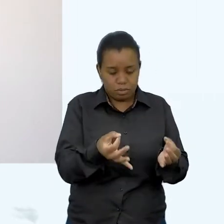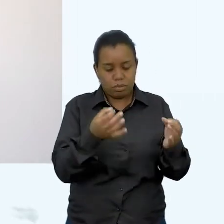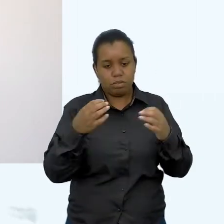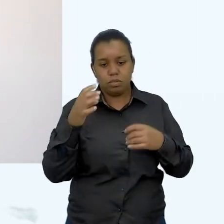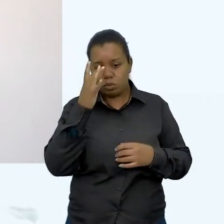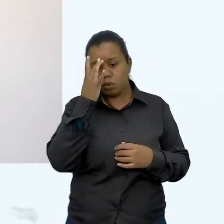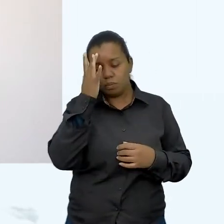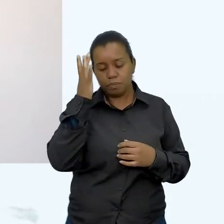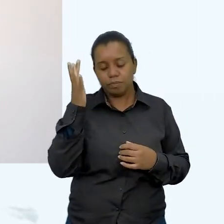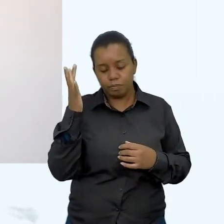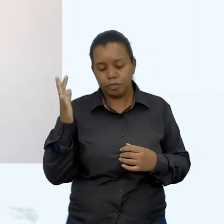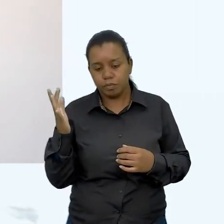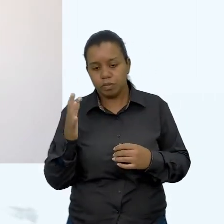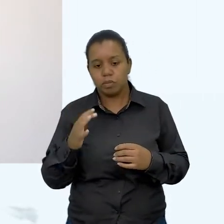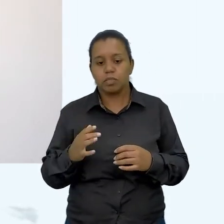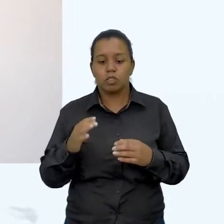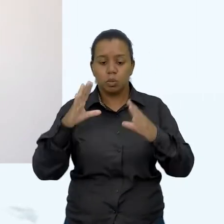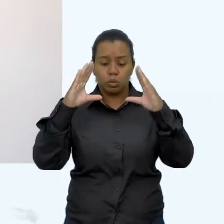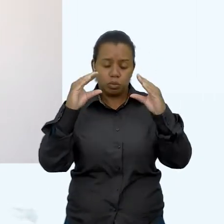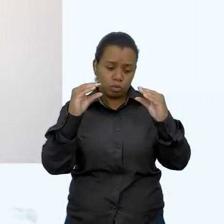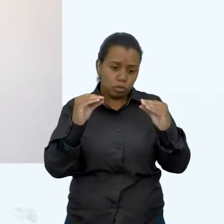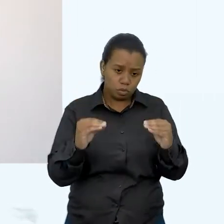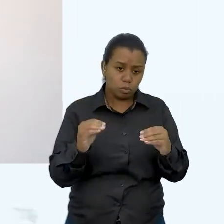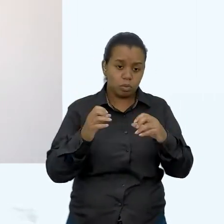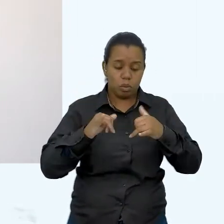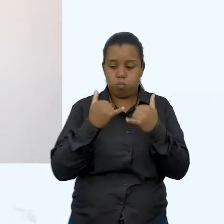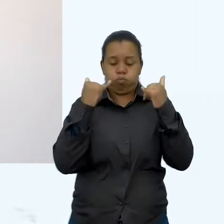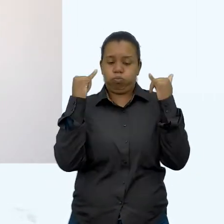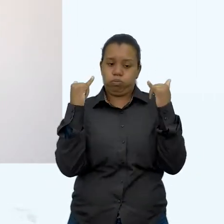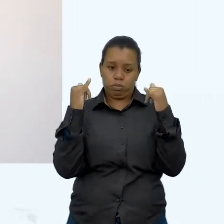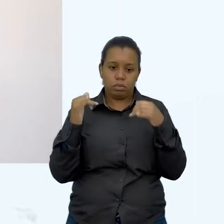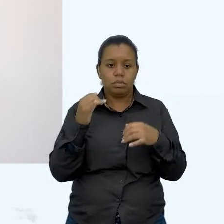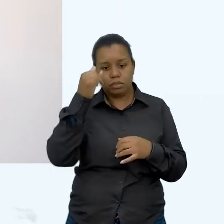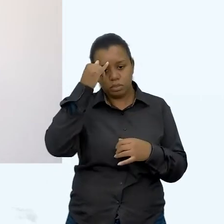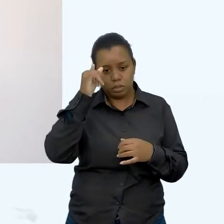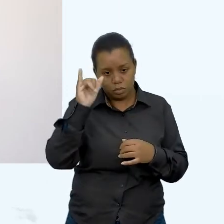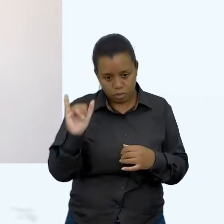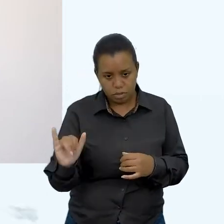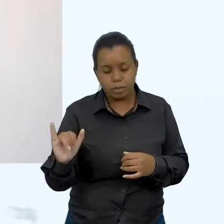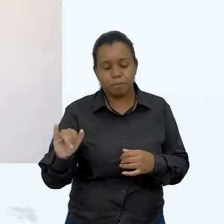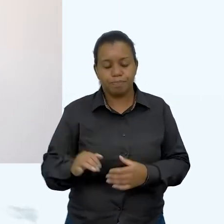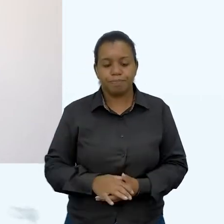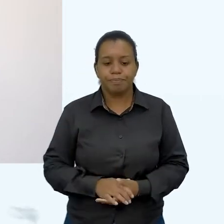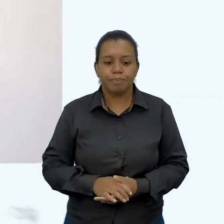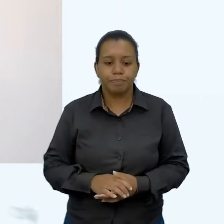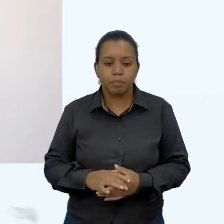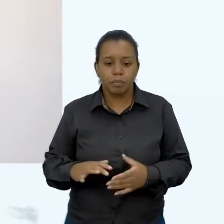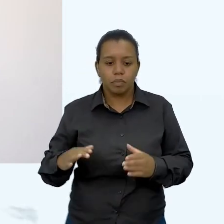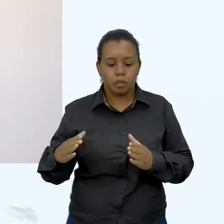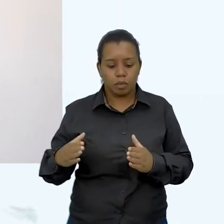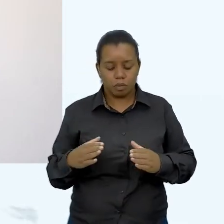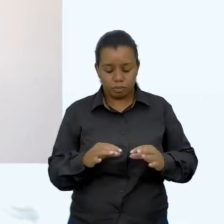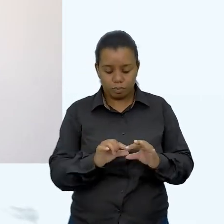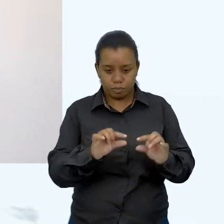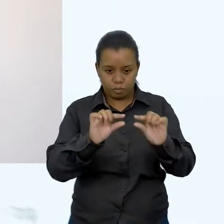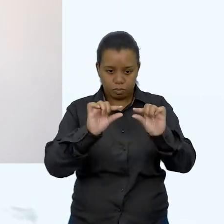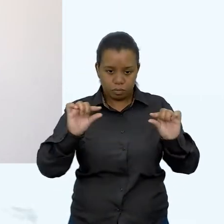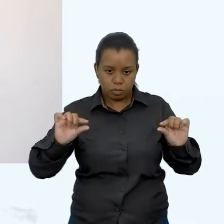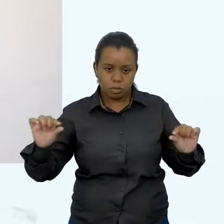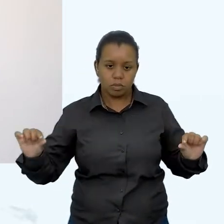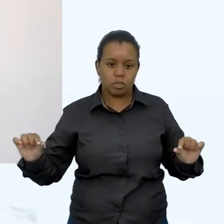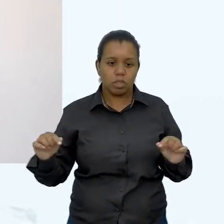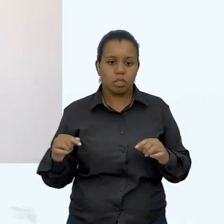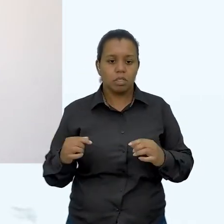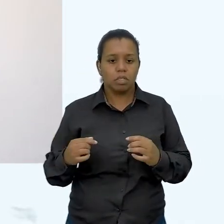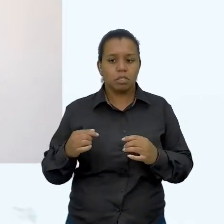vai diminuir as consequências desse choque elétrico, porque a maior parte da corrente elétrica vai tender a fluir pelo caminho que apresenta menor resistência,